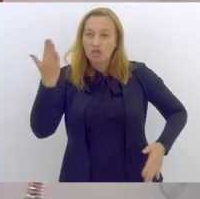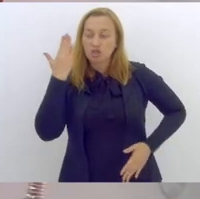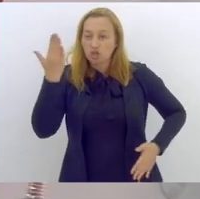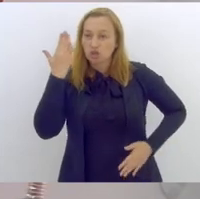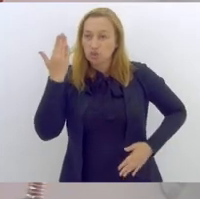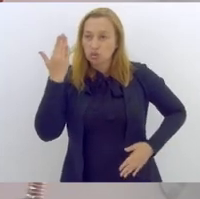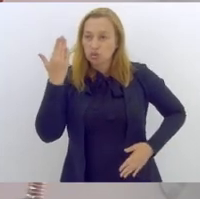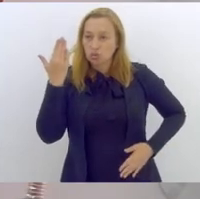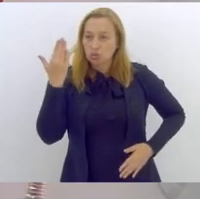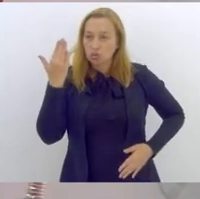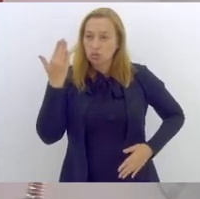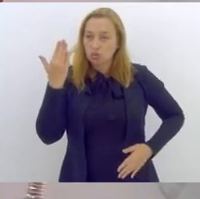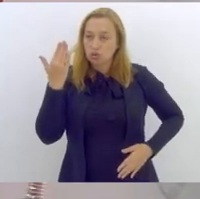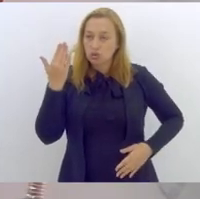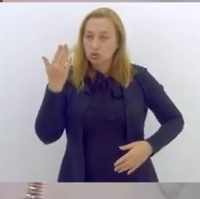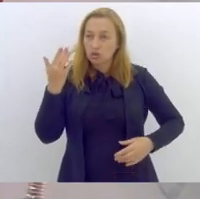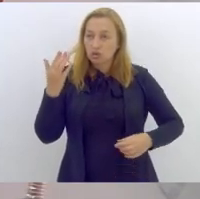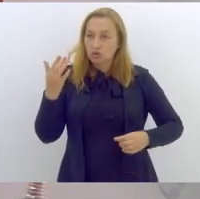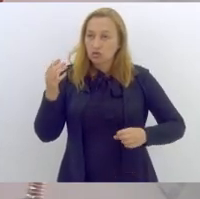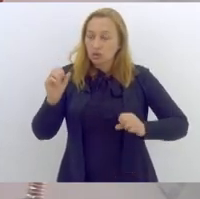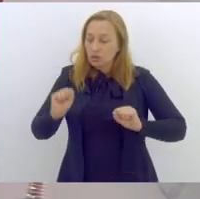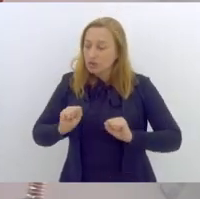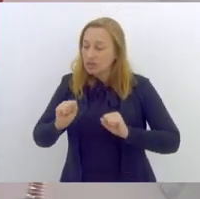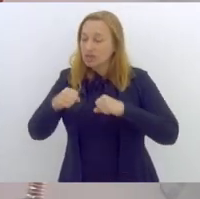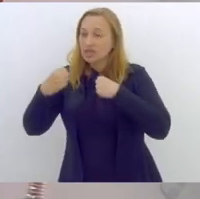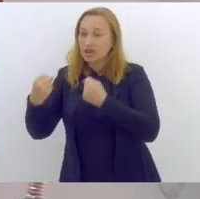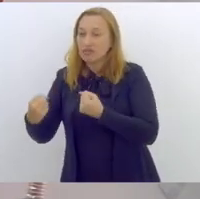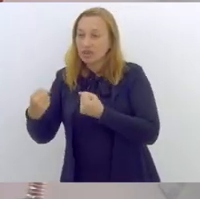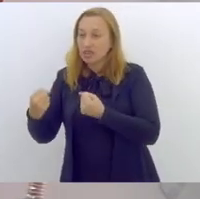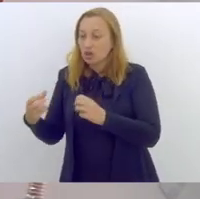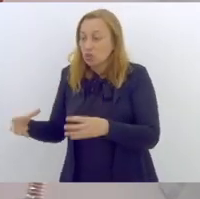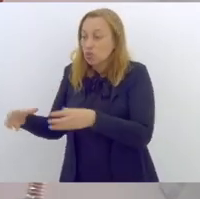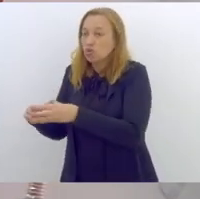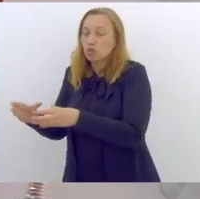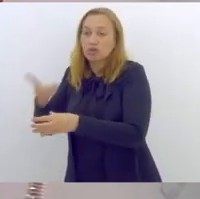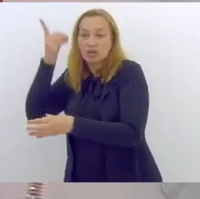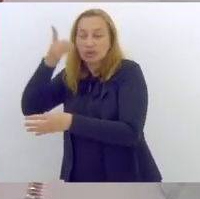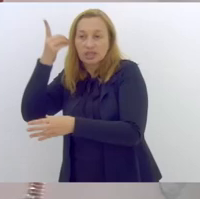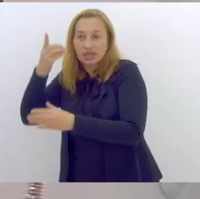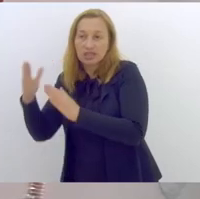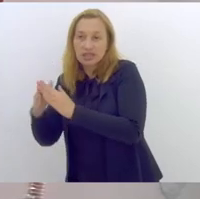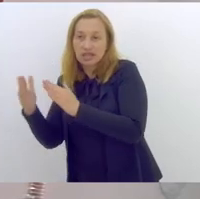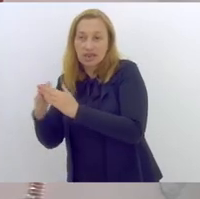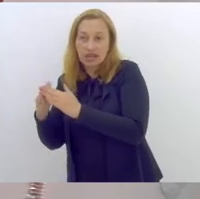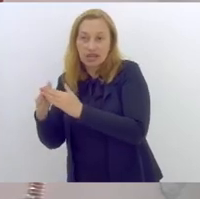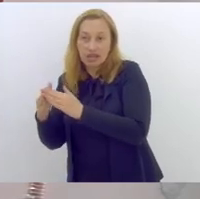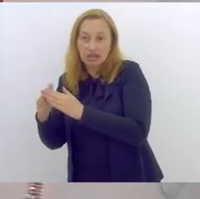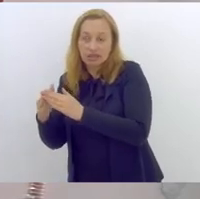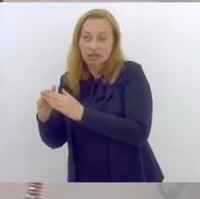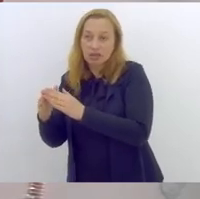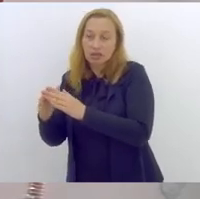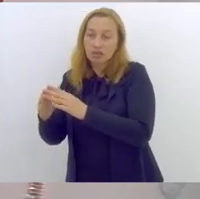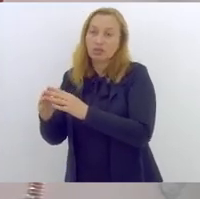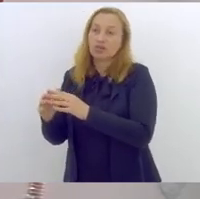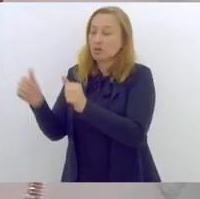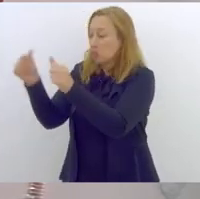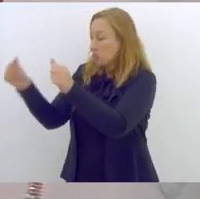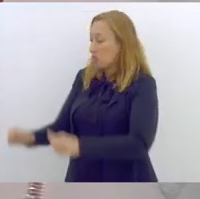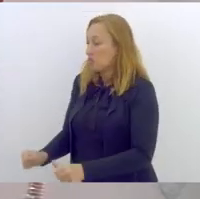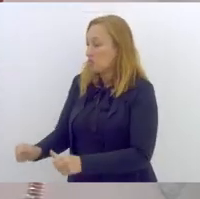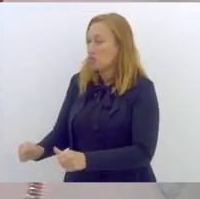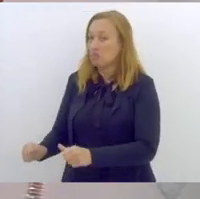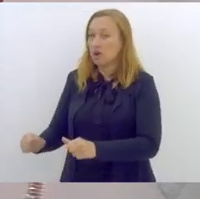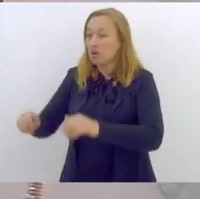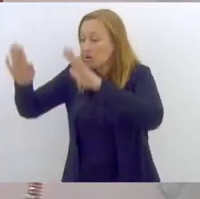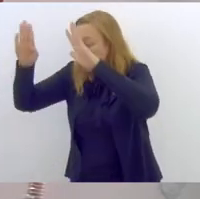aclamados por uma parcela de Deputados nessa casa inclusive colocando uma estátua para homenagear vagabundo